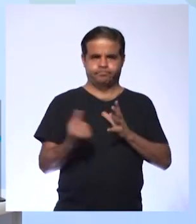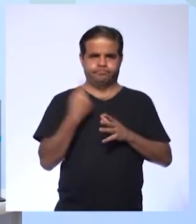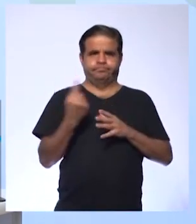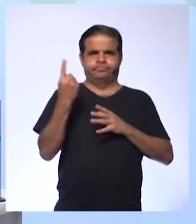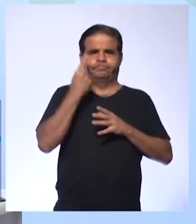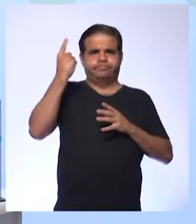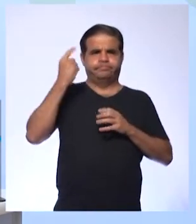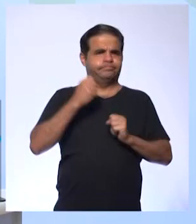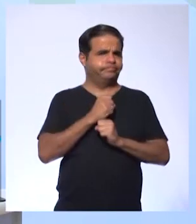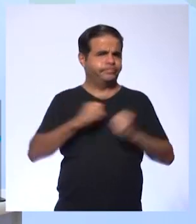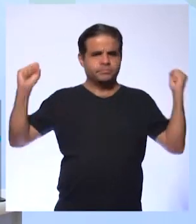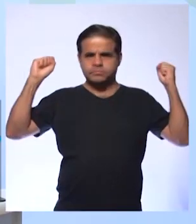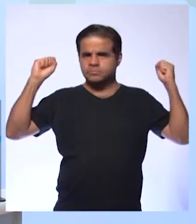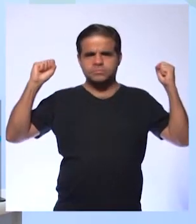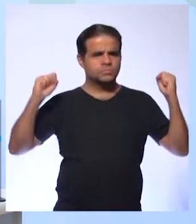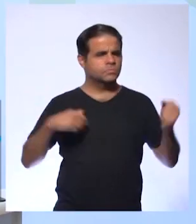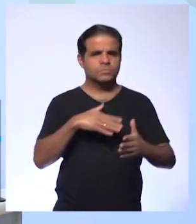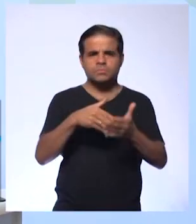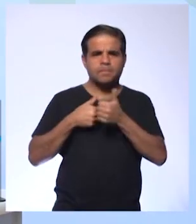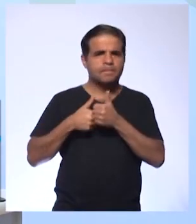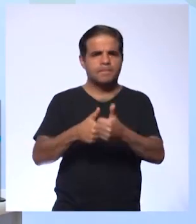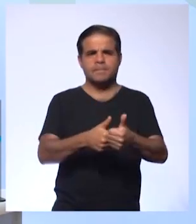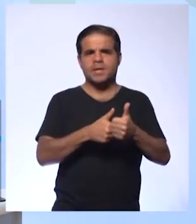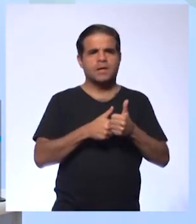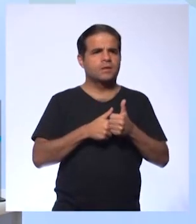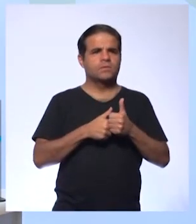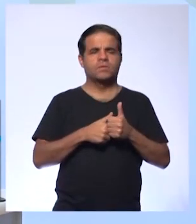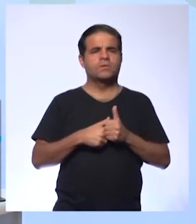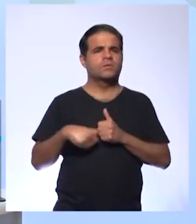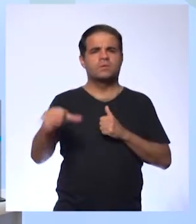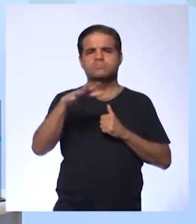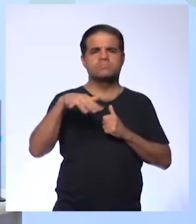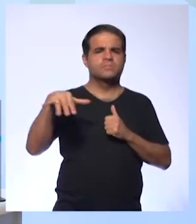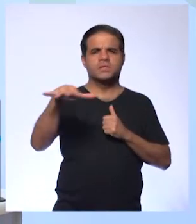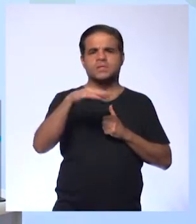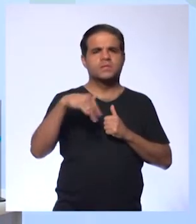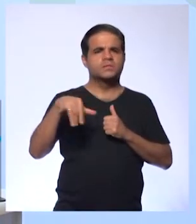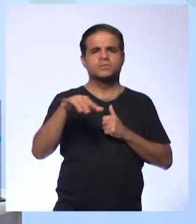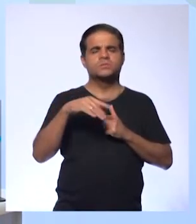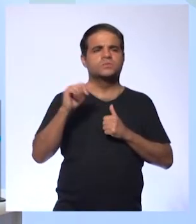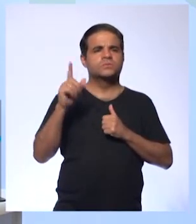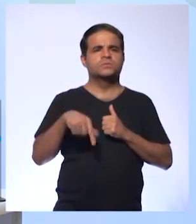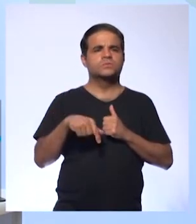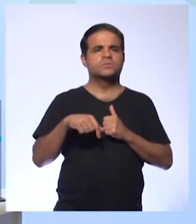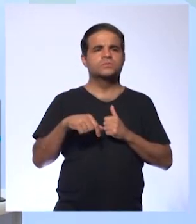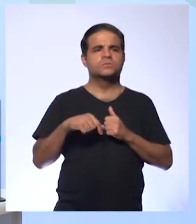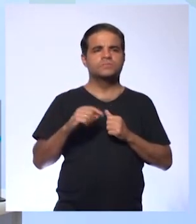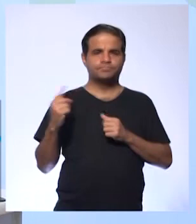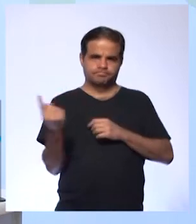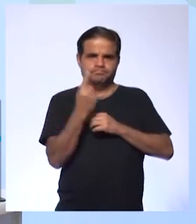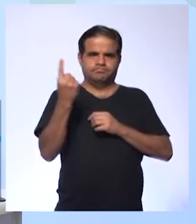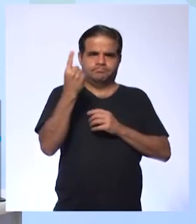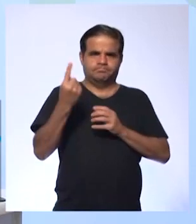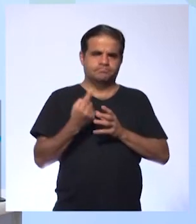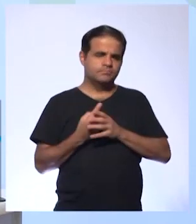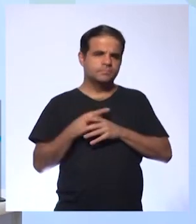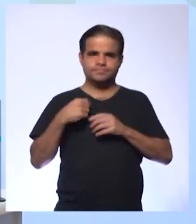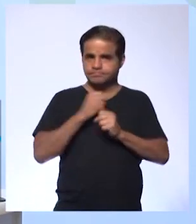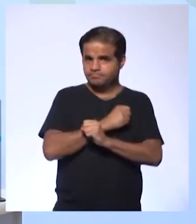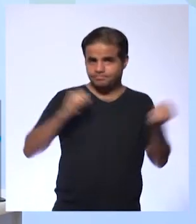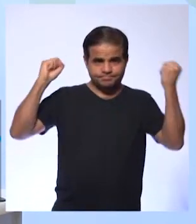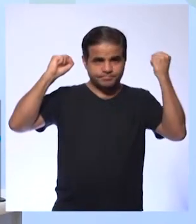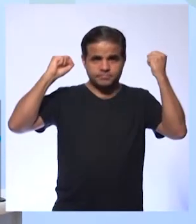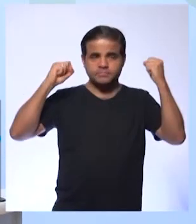erupção, ele explode tudo que tem do seu lado. Né? Aquela parte que é o cone que ele sai, ele explode tudo.